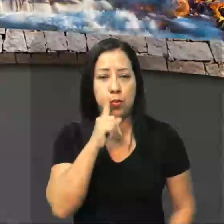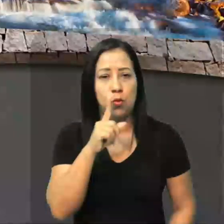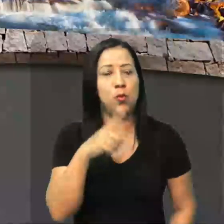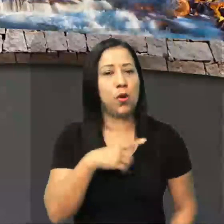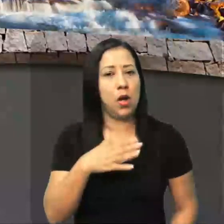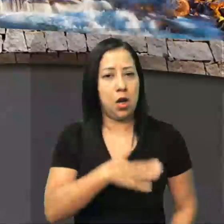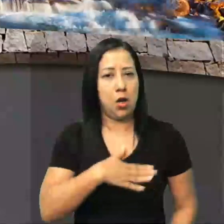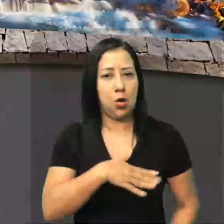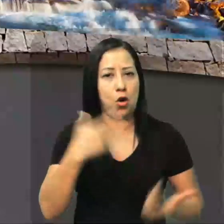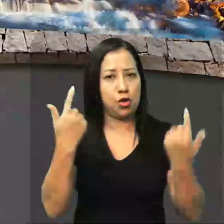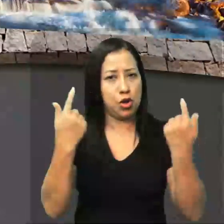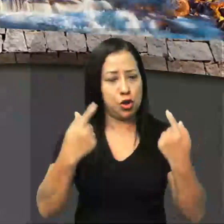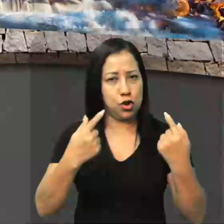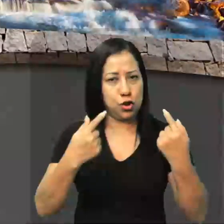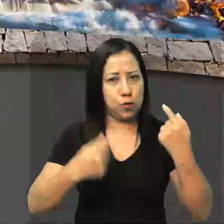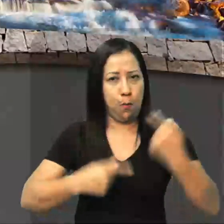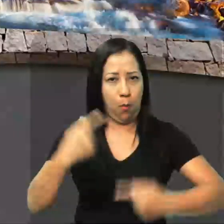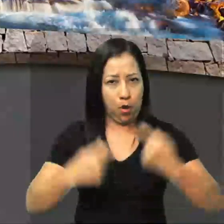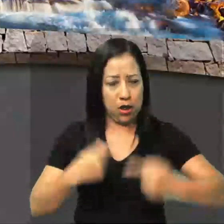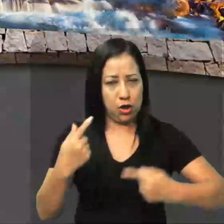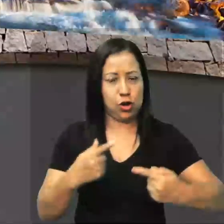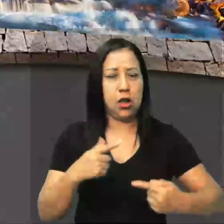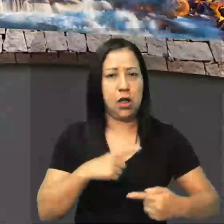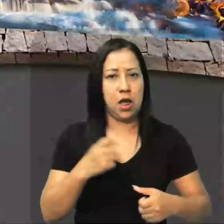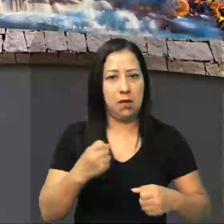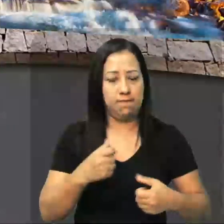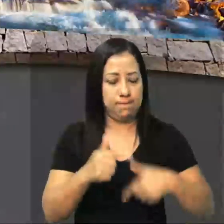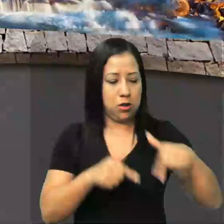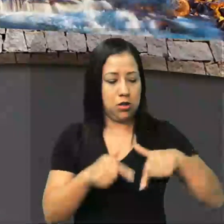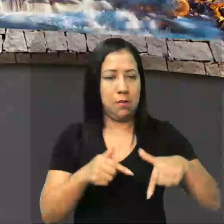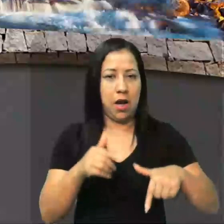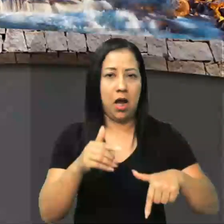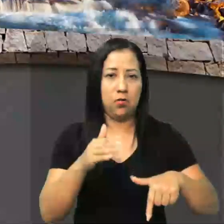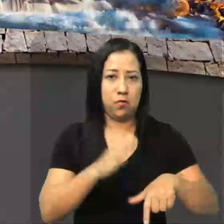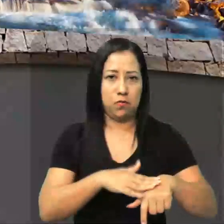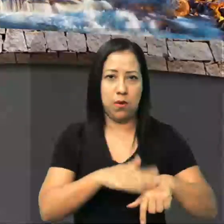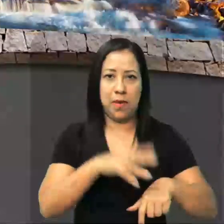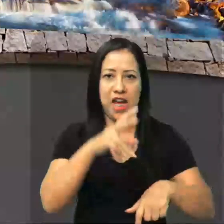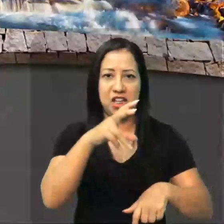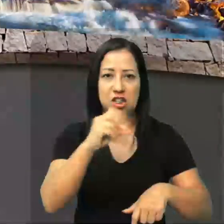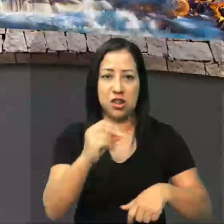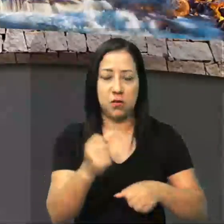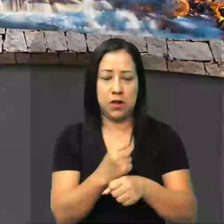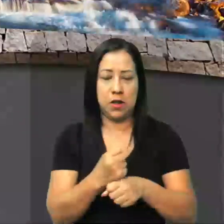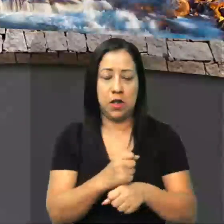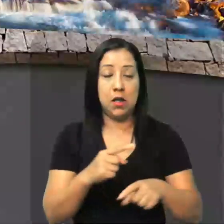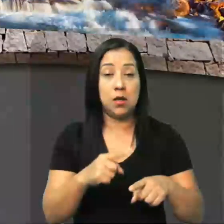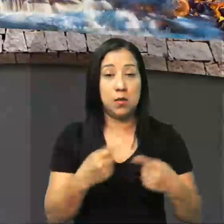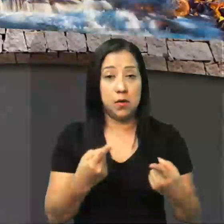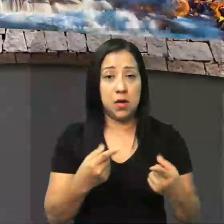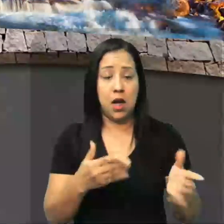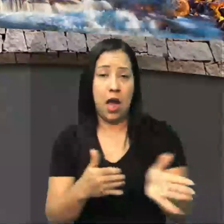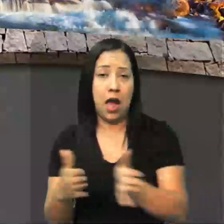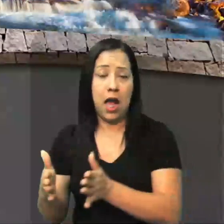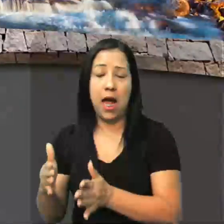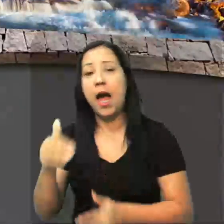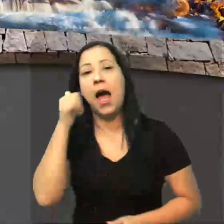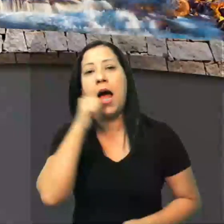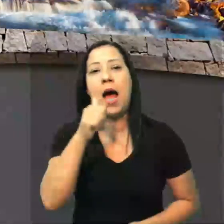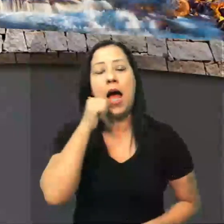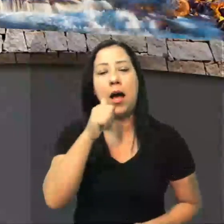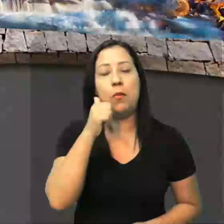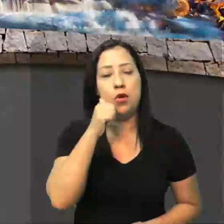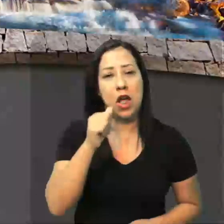A mulher conquistou espaço. No Brasil, nós tivemos uma